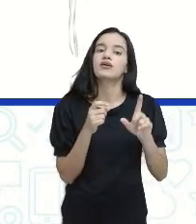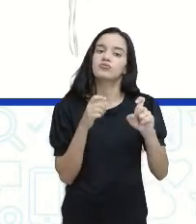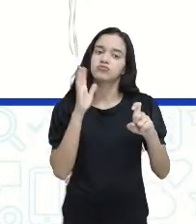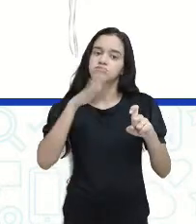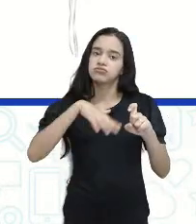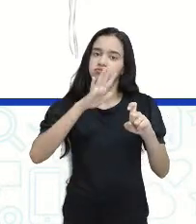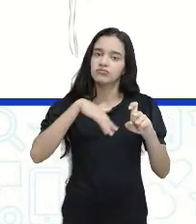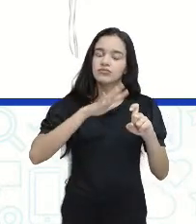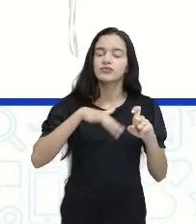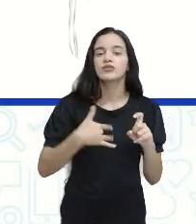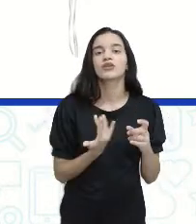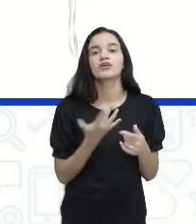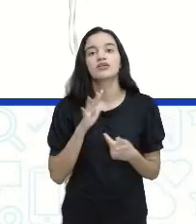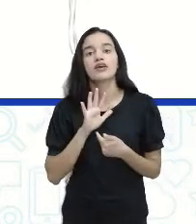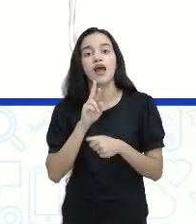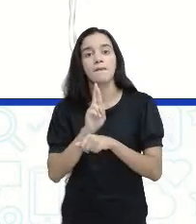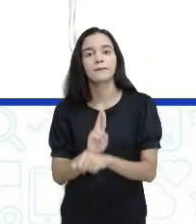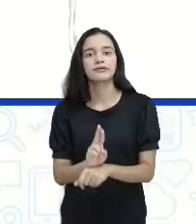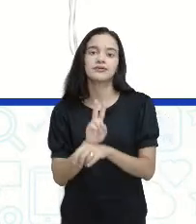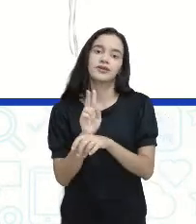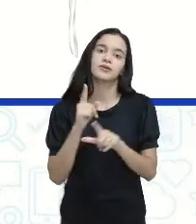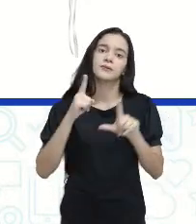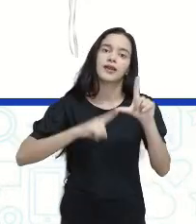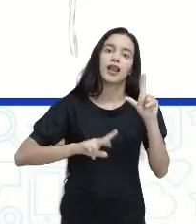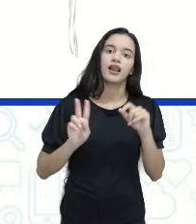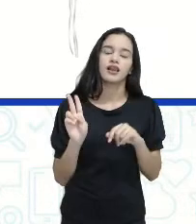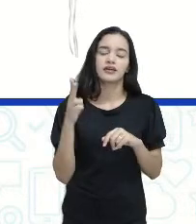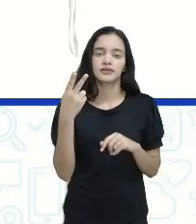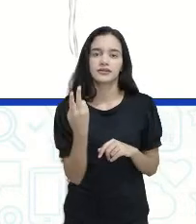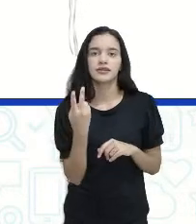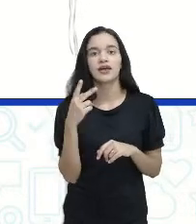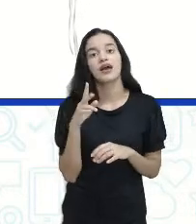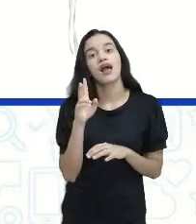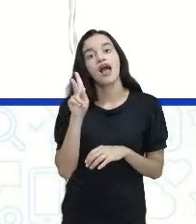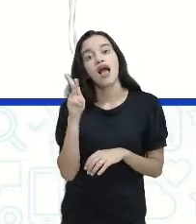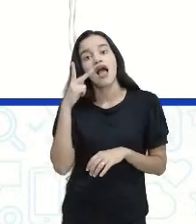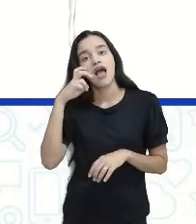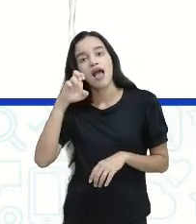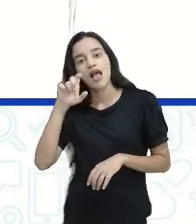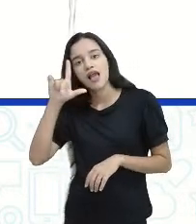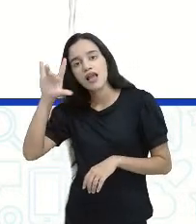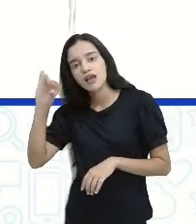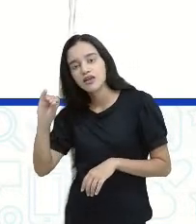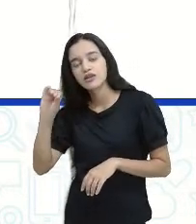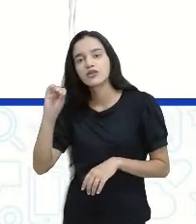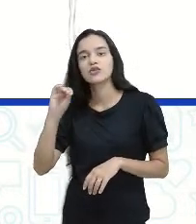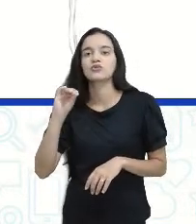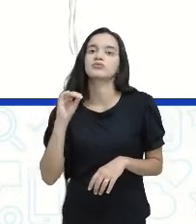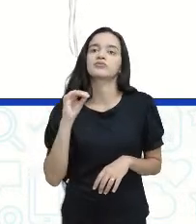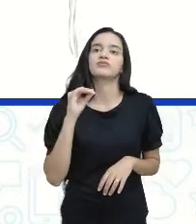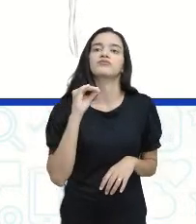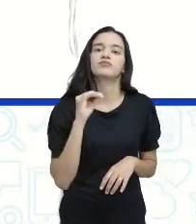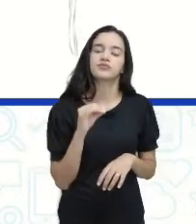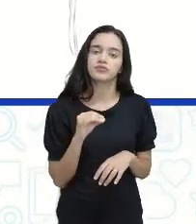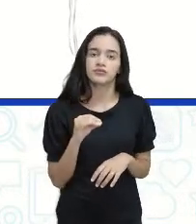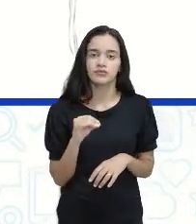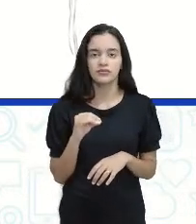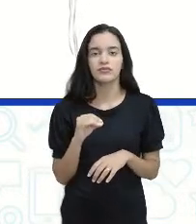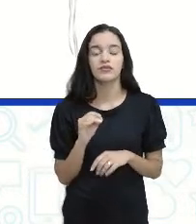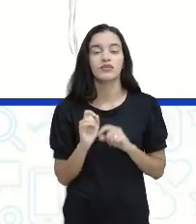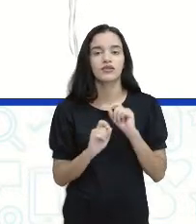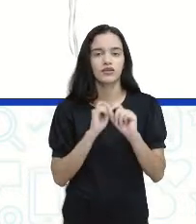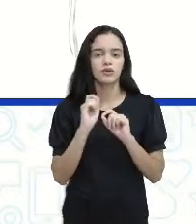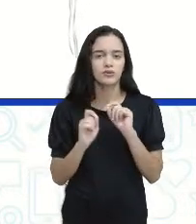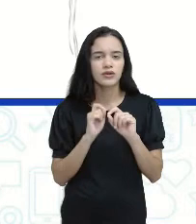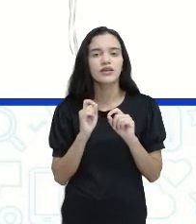representado aí pela letra H maiúsculo e E. Hélio, que vem aí de Hélios, né,